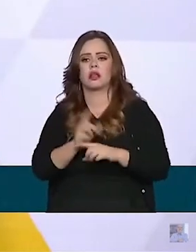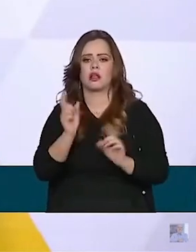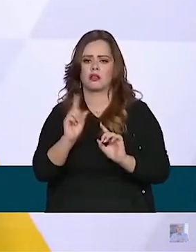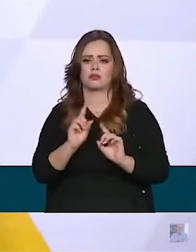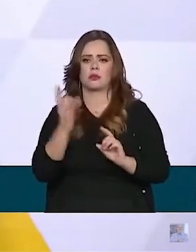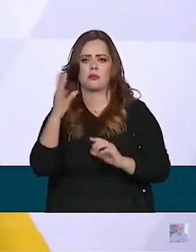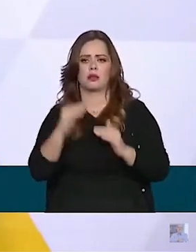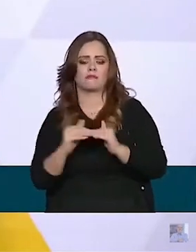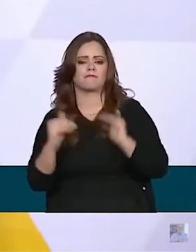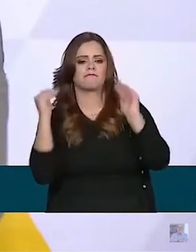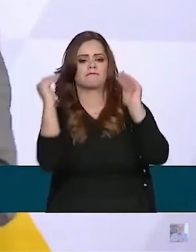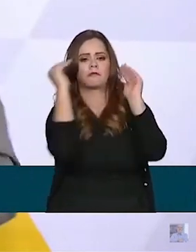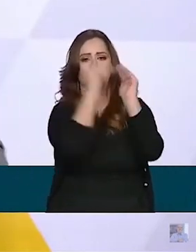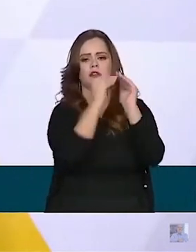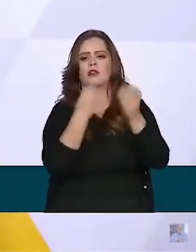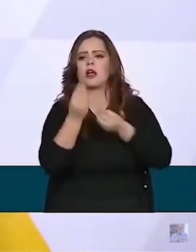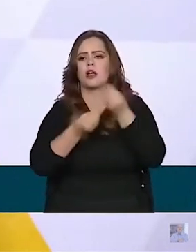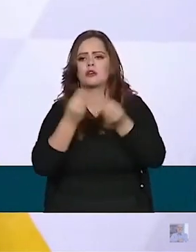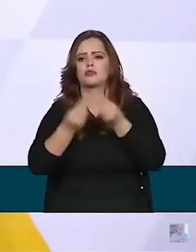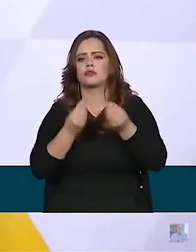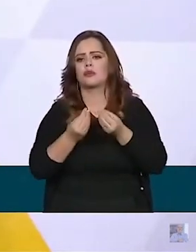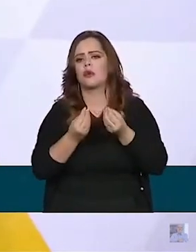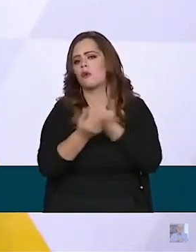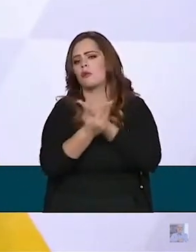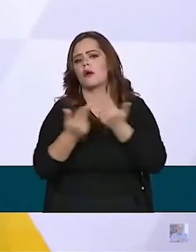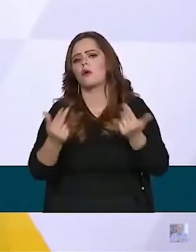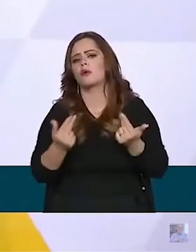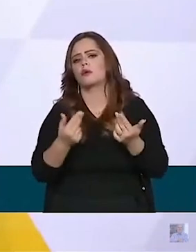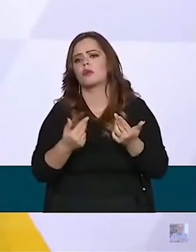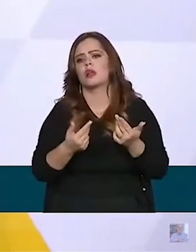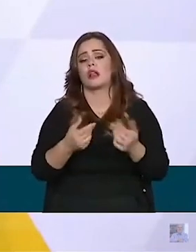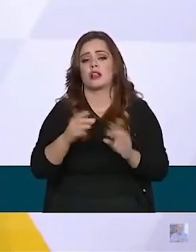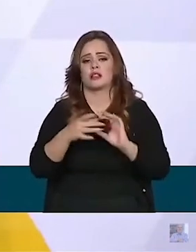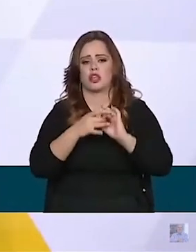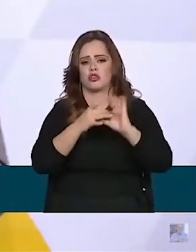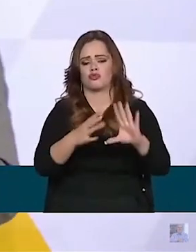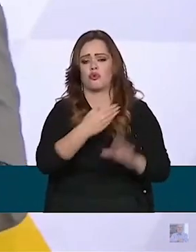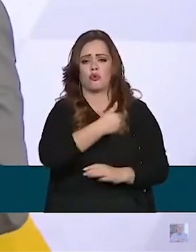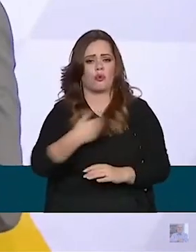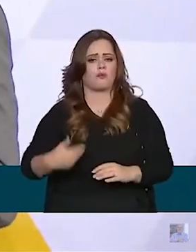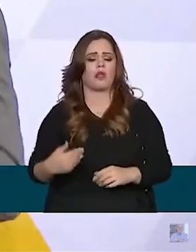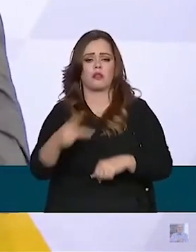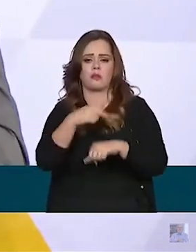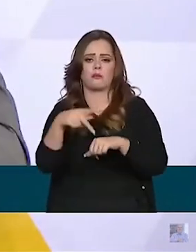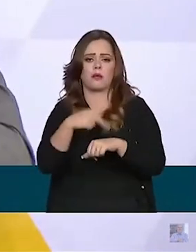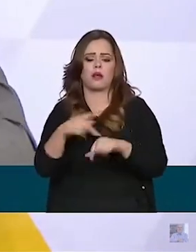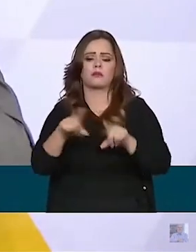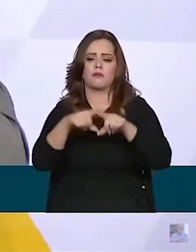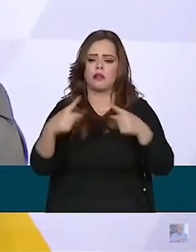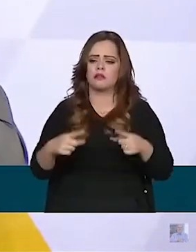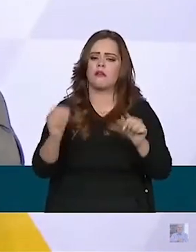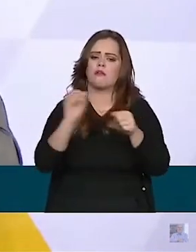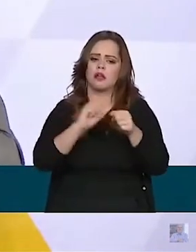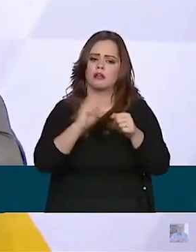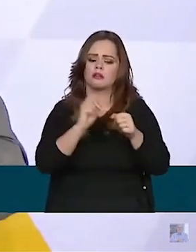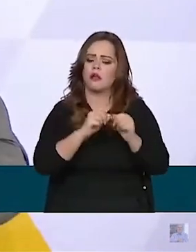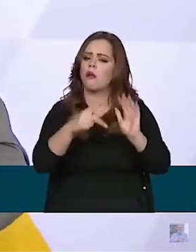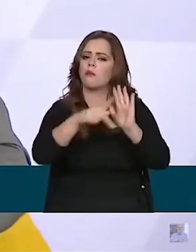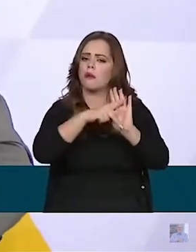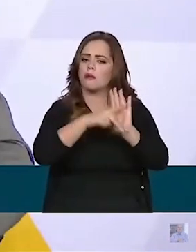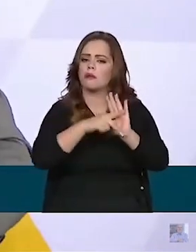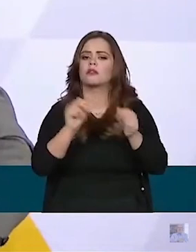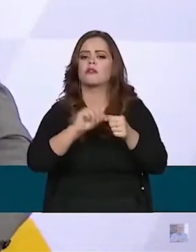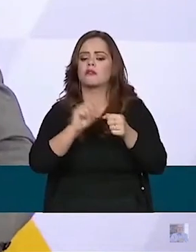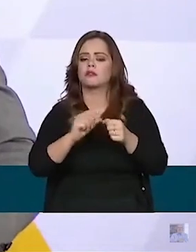fazer um levantamento de como o coisa tinha deixado o governo e o país, mas fazer proposta para a gente fazer